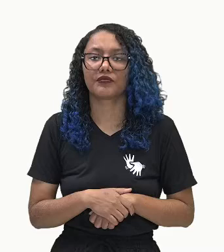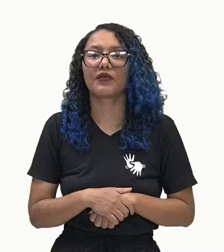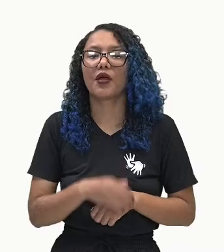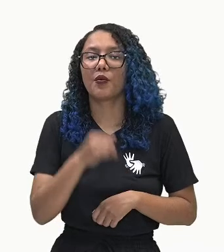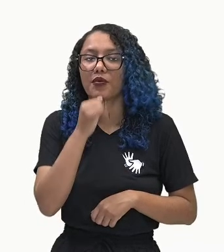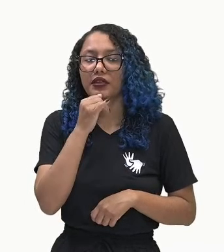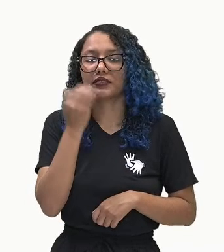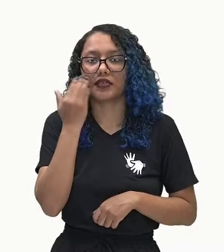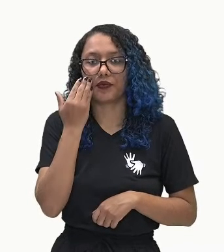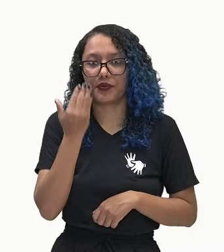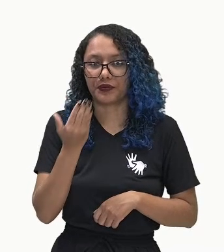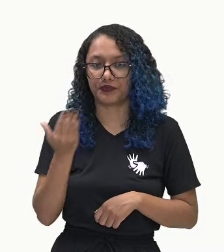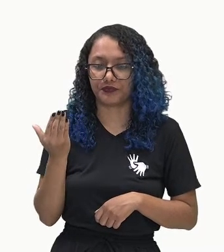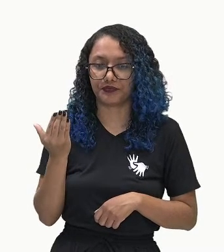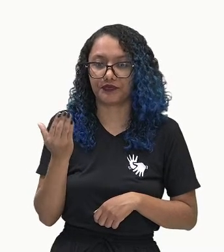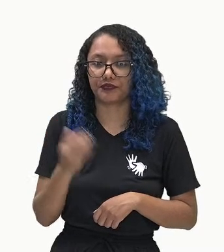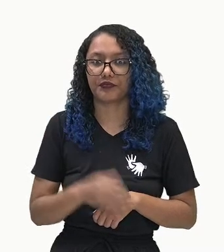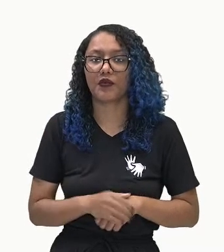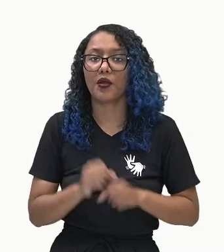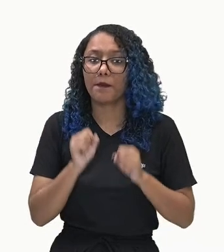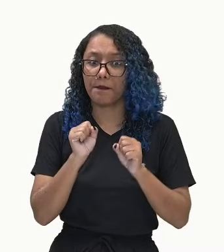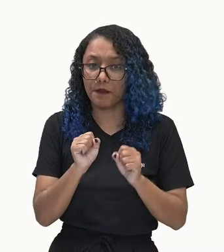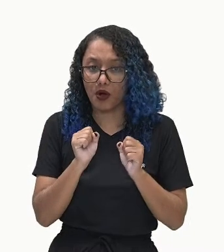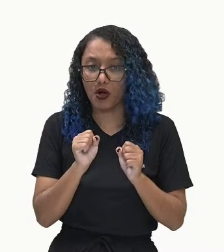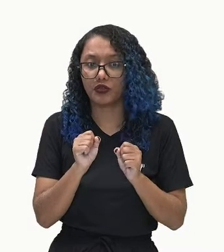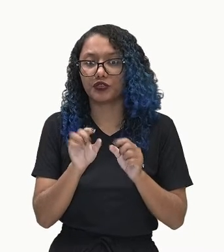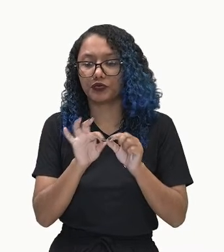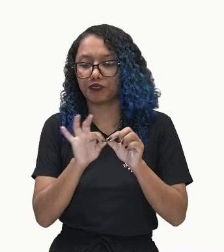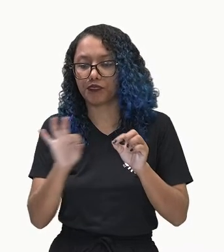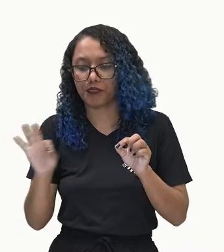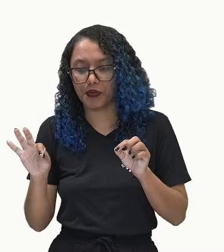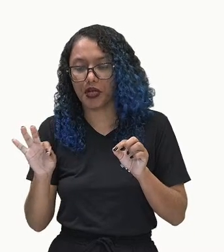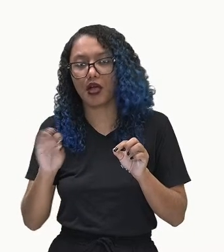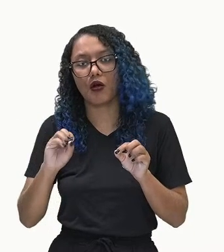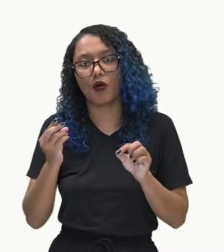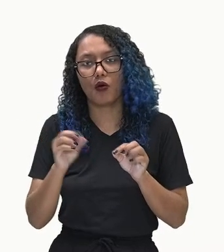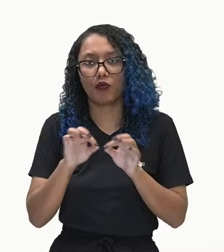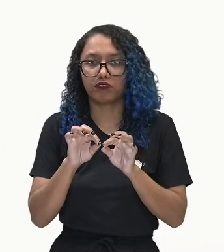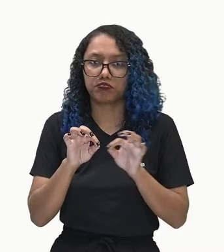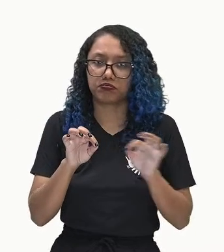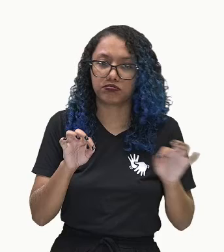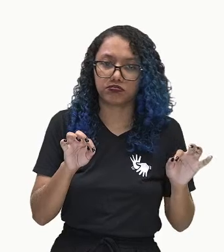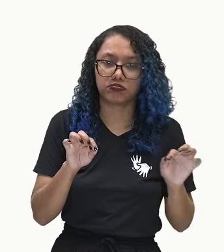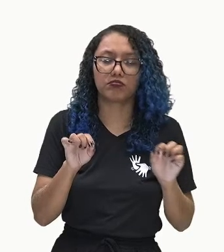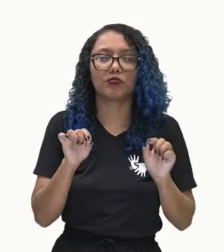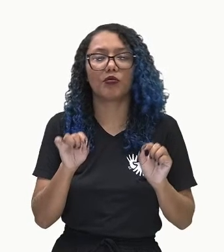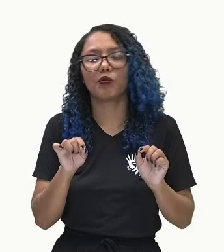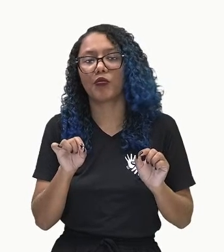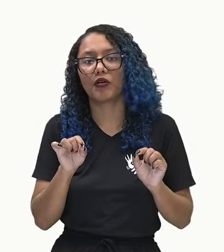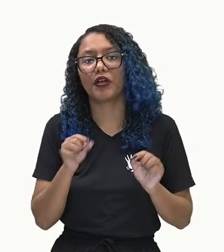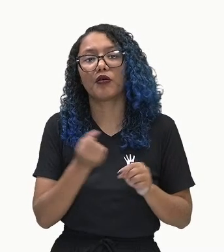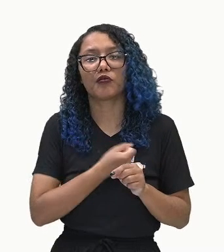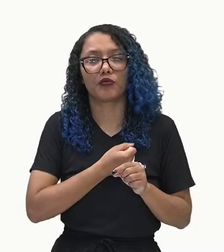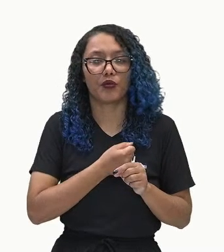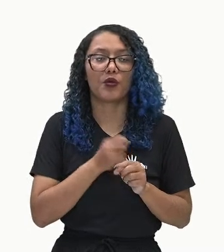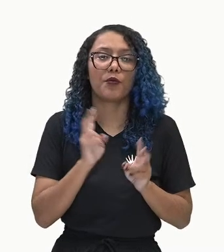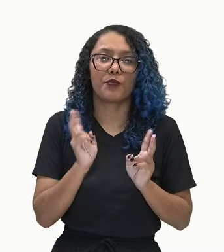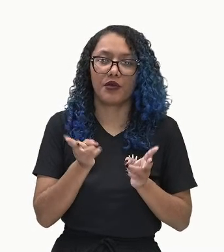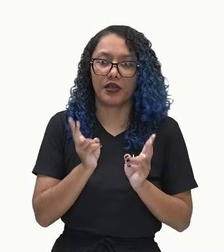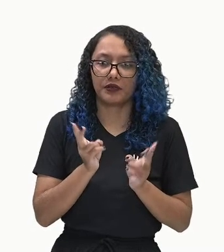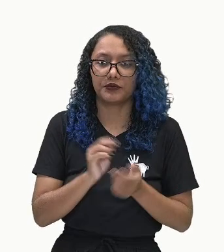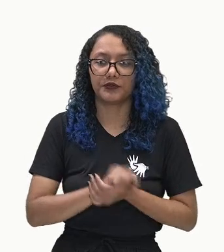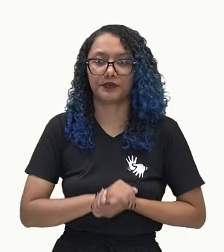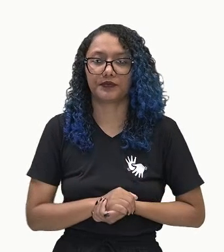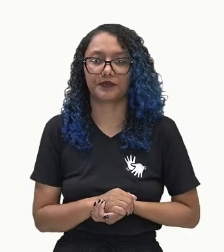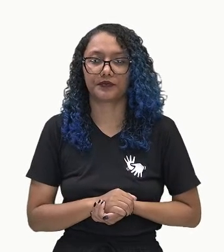para a direita ou da sua direita para a esquerda, o valor será o mesmo. Bem, aqui